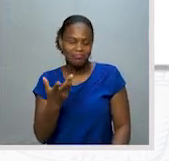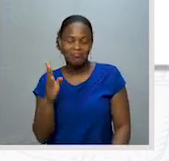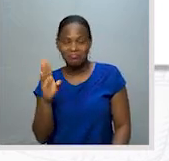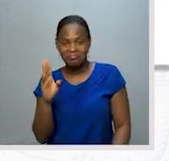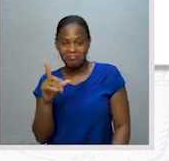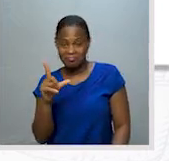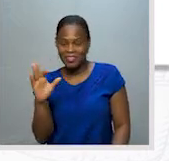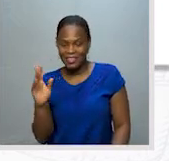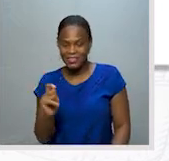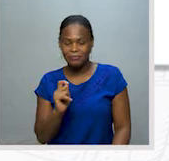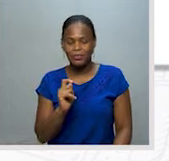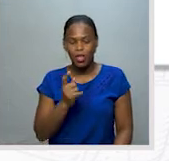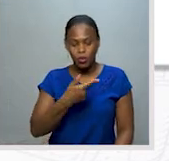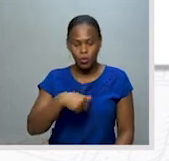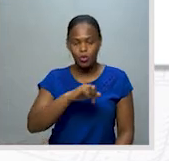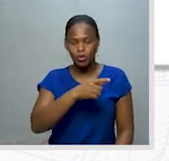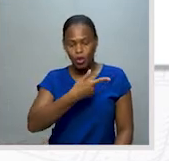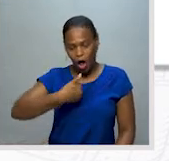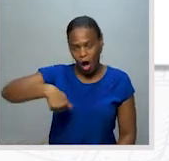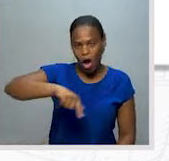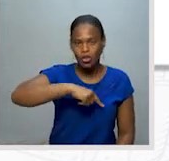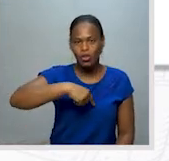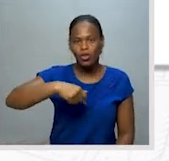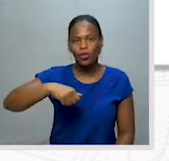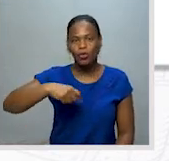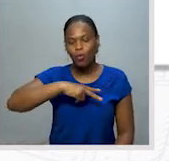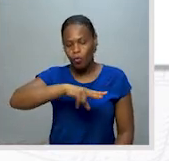conosco, vos, vós, convosco,